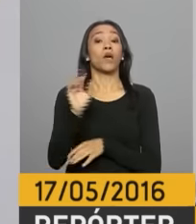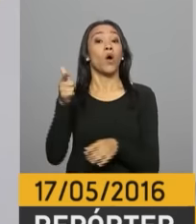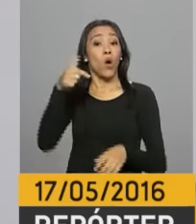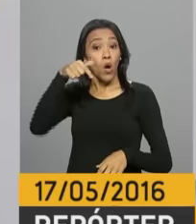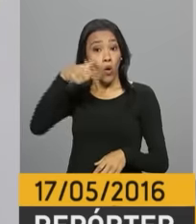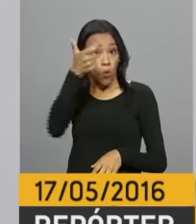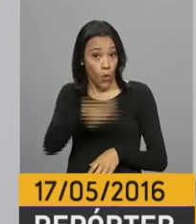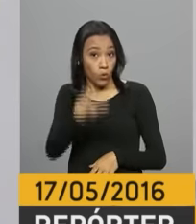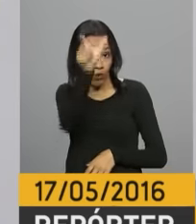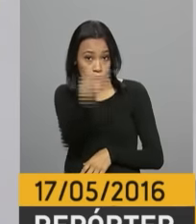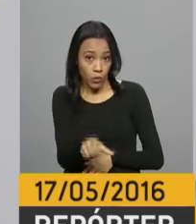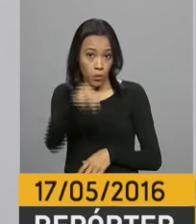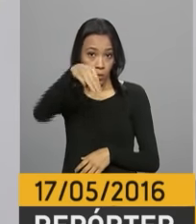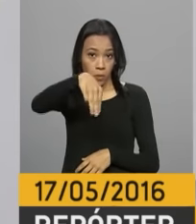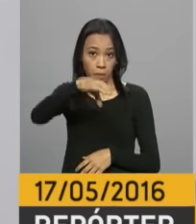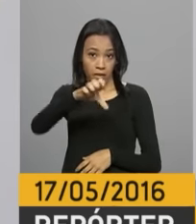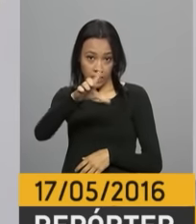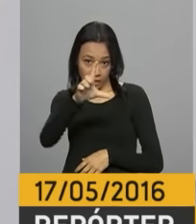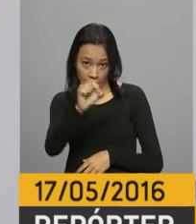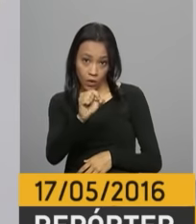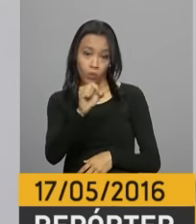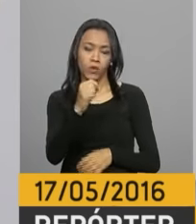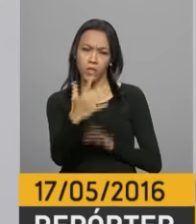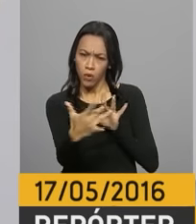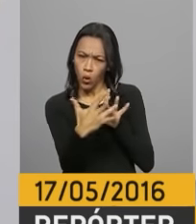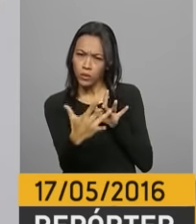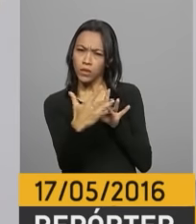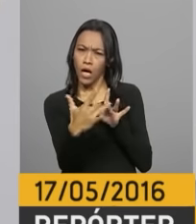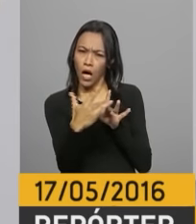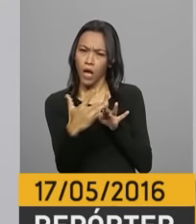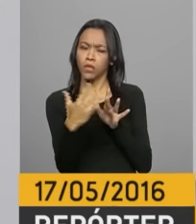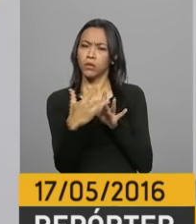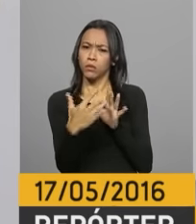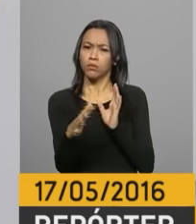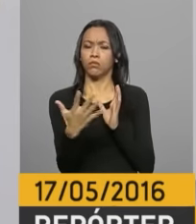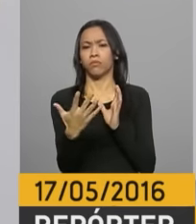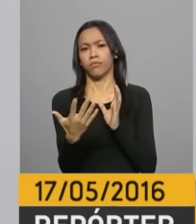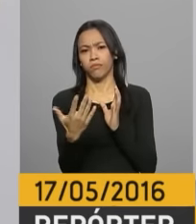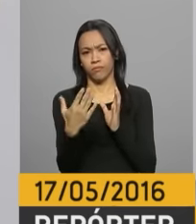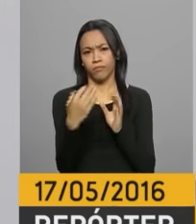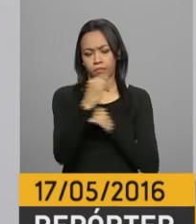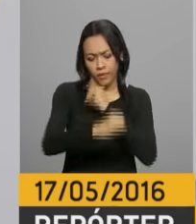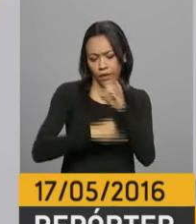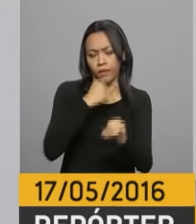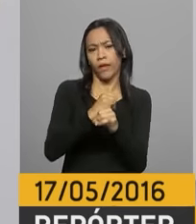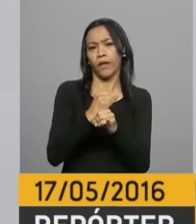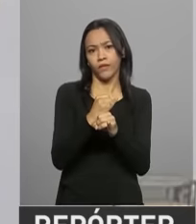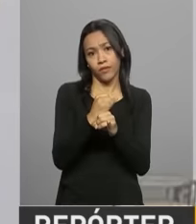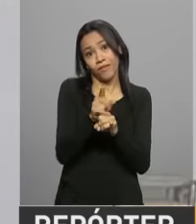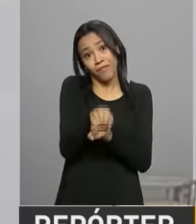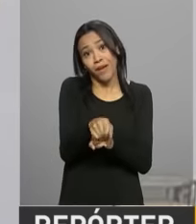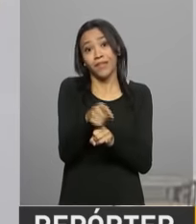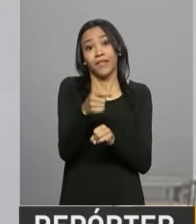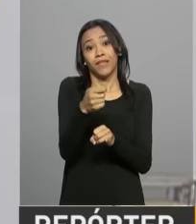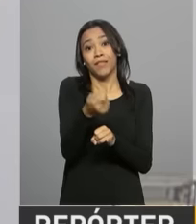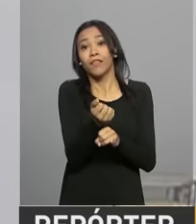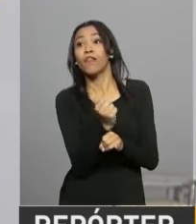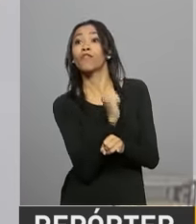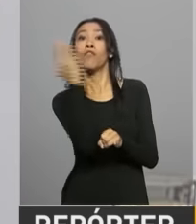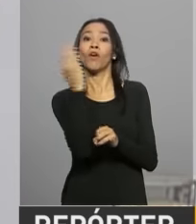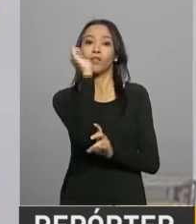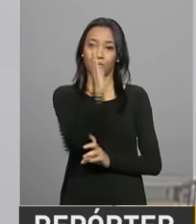ele por meios eletrônicos e etc., de diversas formas, mas ele está no exterior